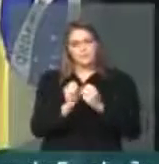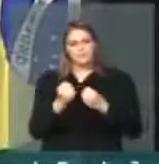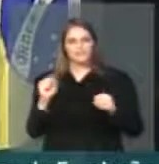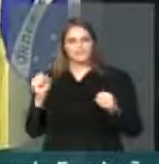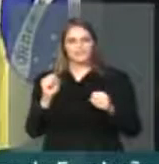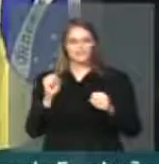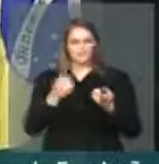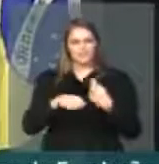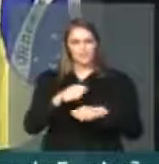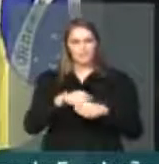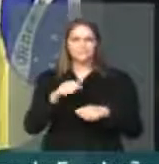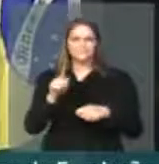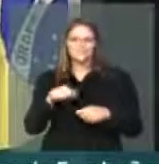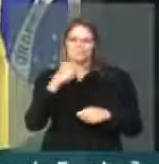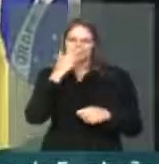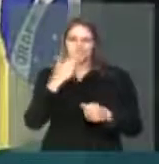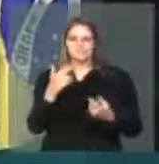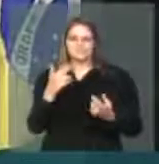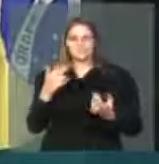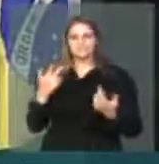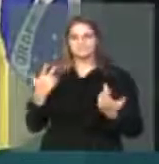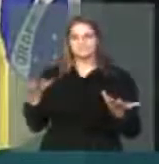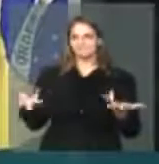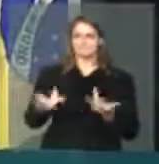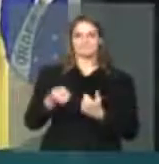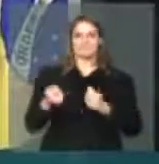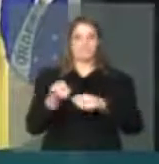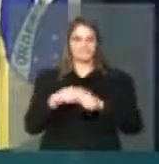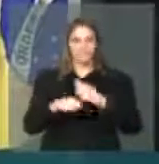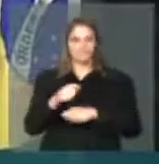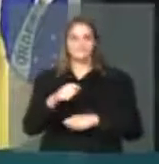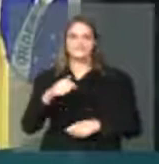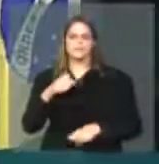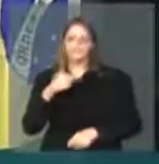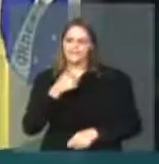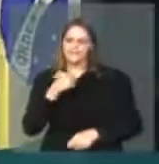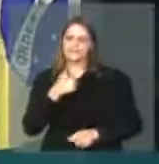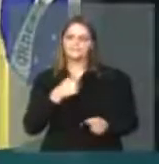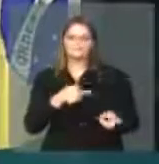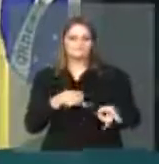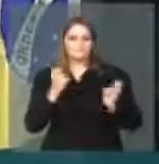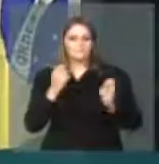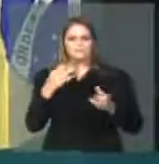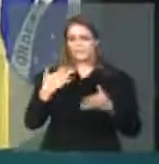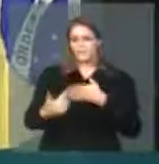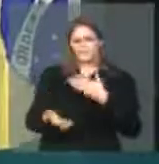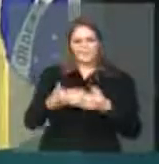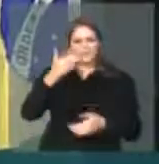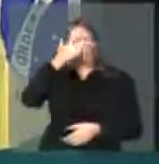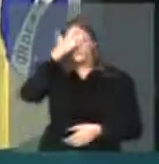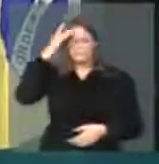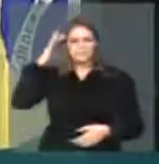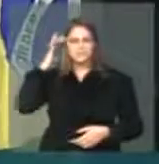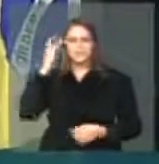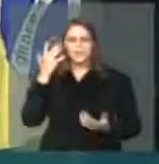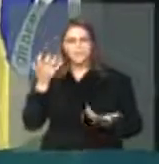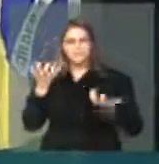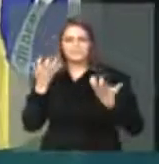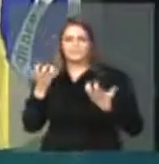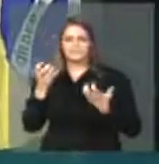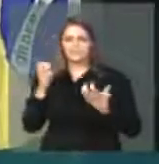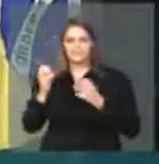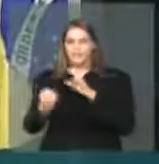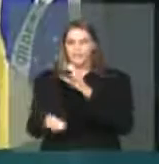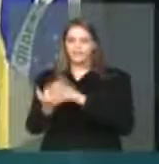Congresso Nacional, quase 20 anos de luta, vejo que todo empreendedor e a escola pública brasileira não ensina